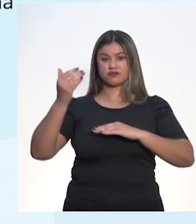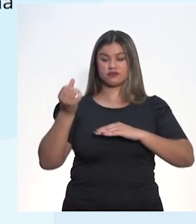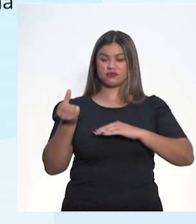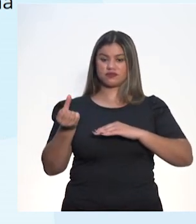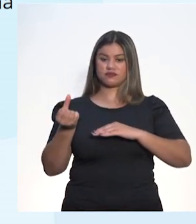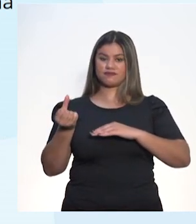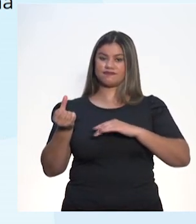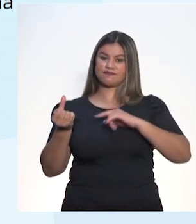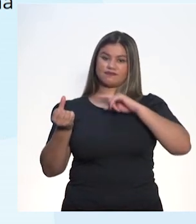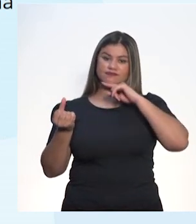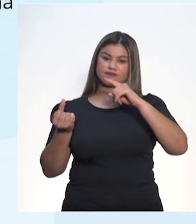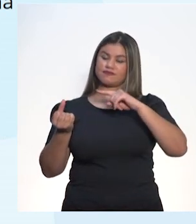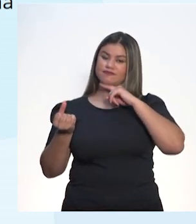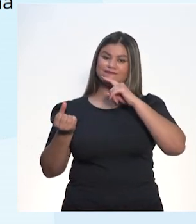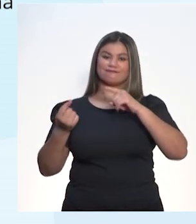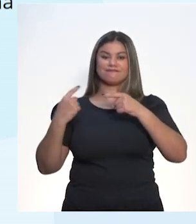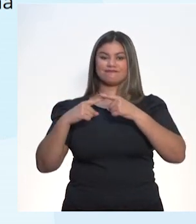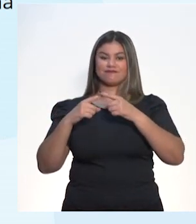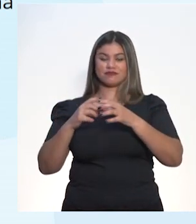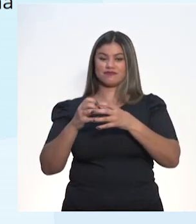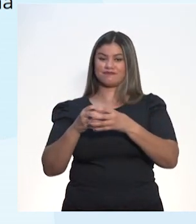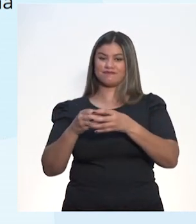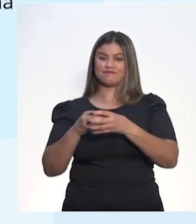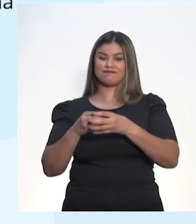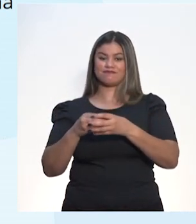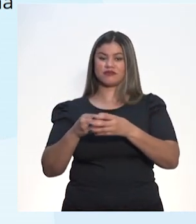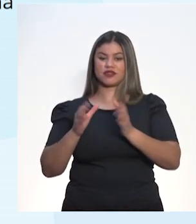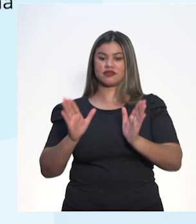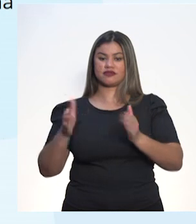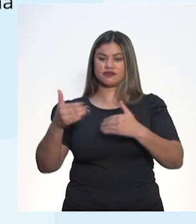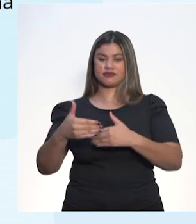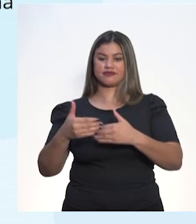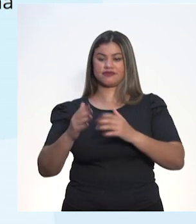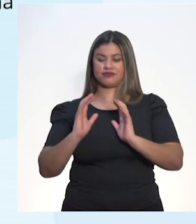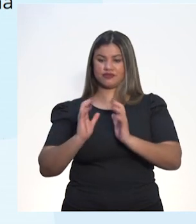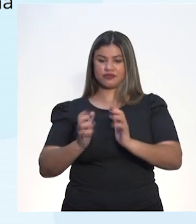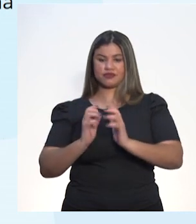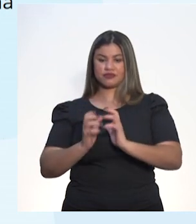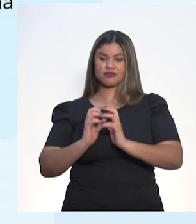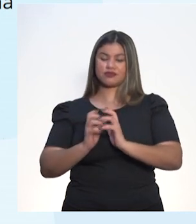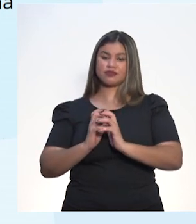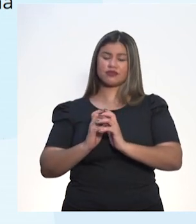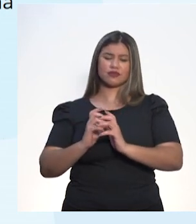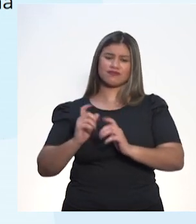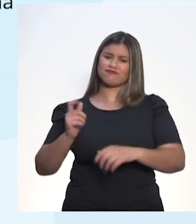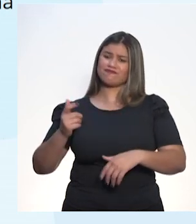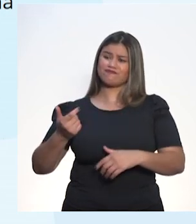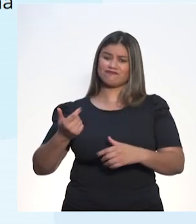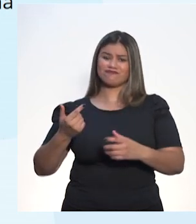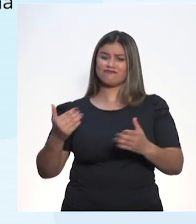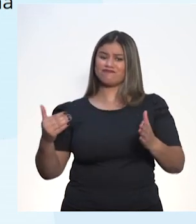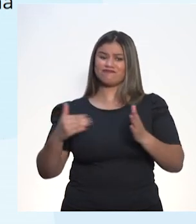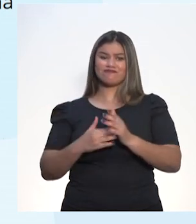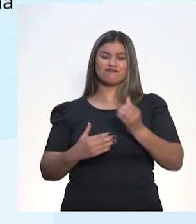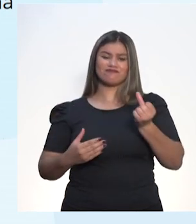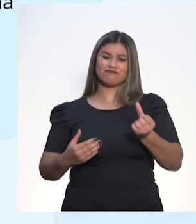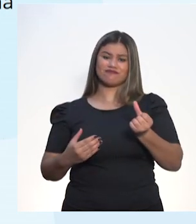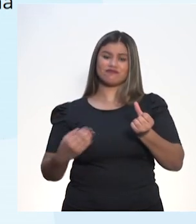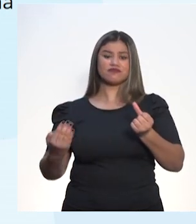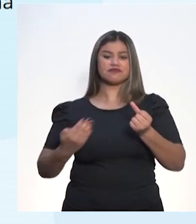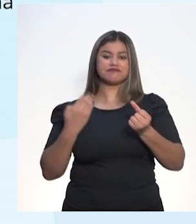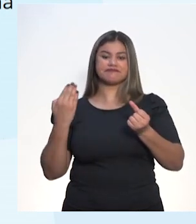vamos criar um novo dado, né? Verdade. Aí a gente vai criar um novo dado, porque não tem. Então, ele